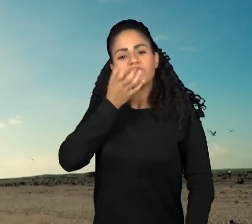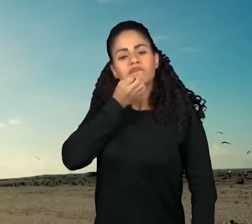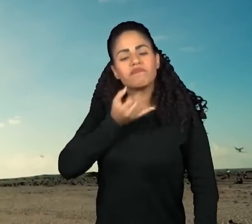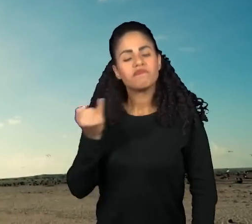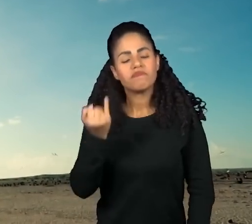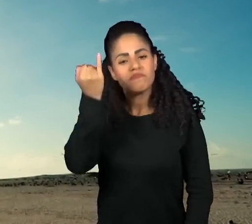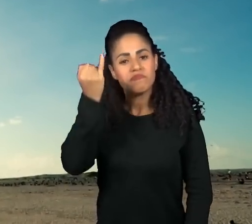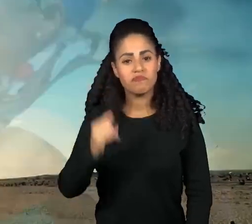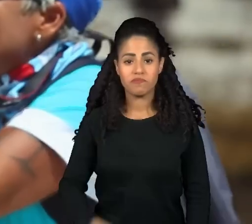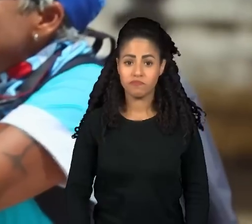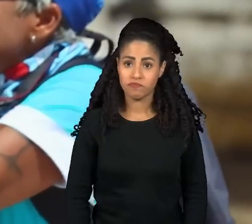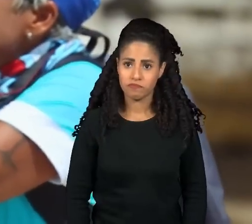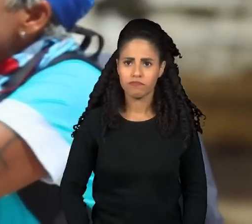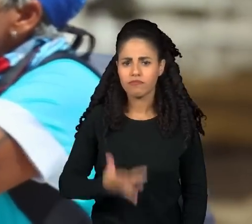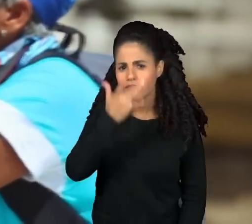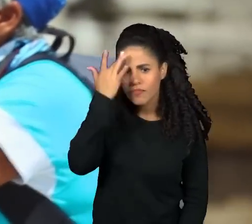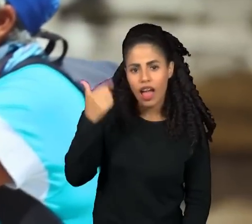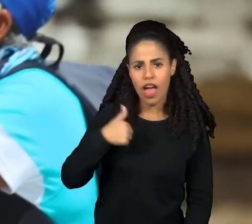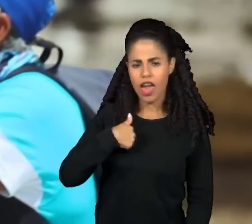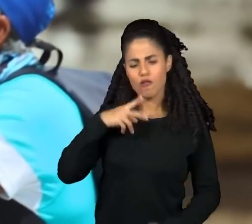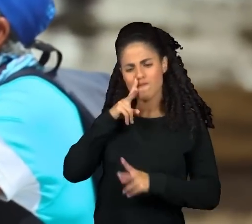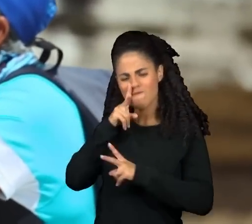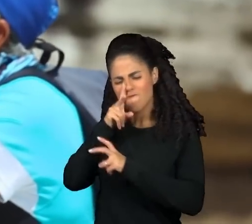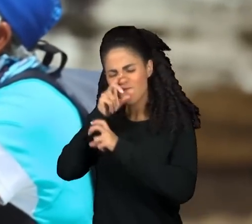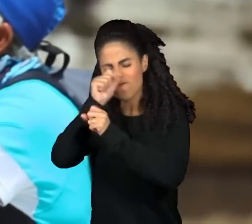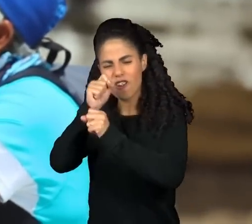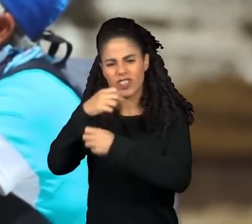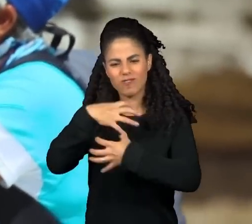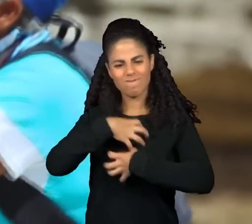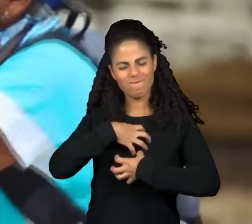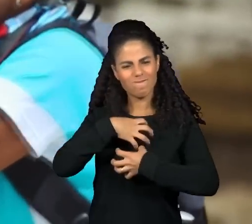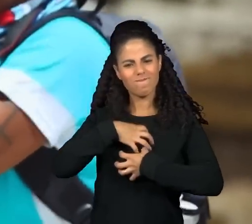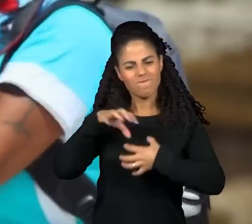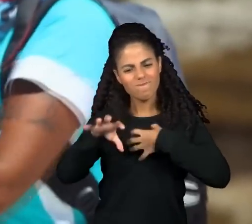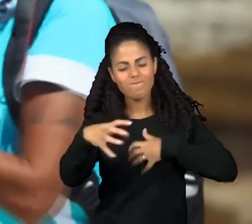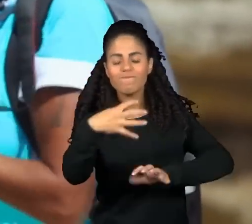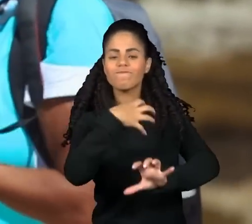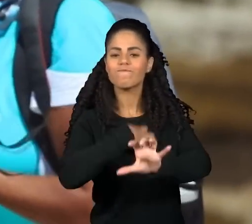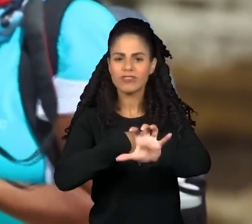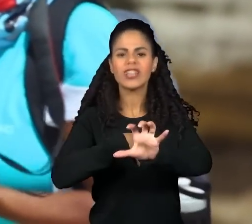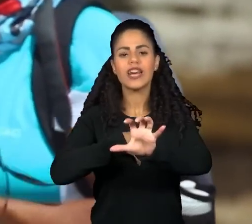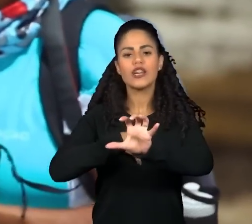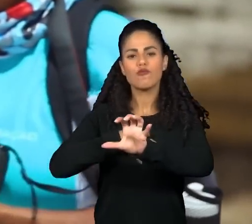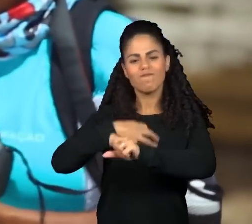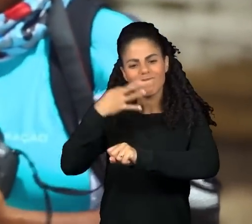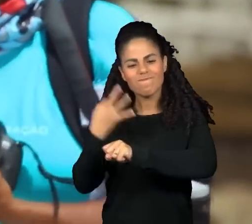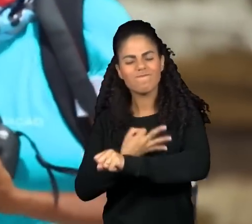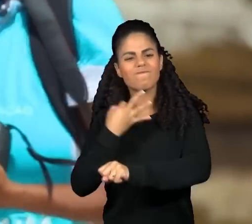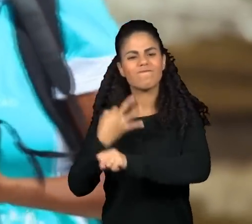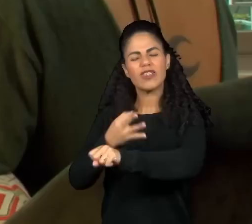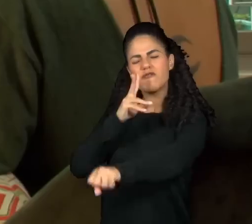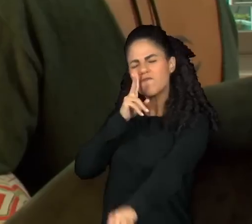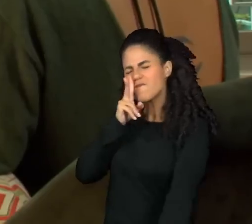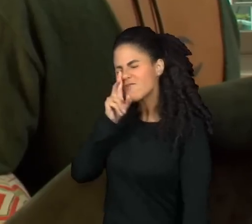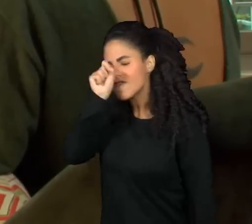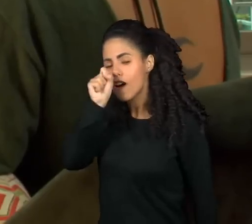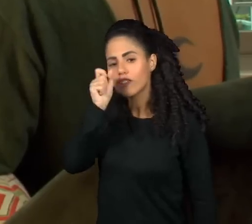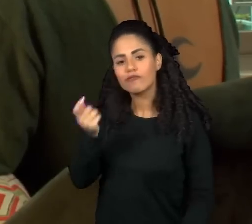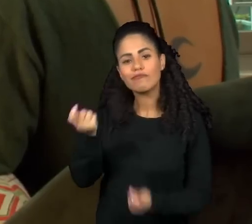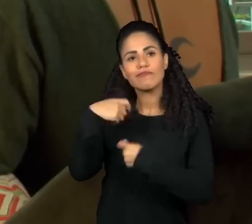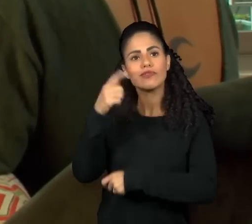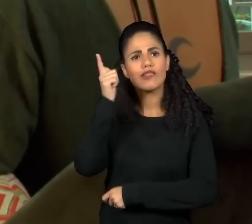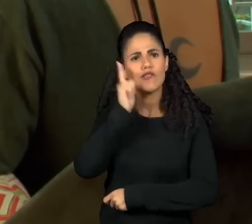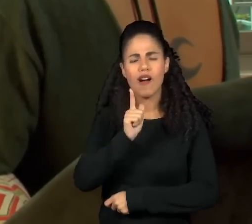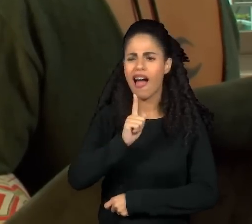O atual me fez uma pessoa mais forte, mais resiliente, mais resistente, mais sabida. A gente tem um